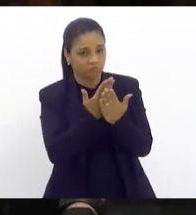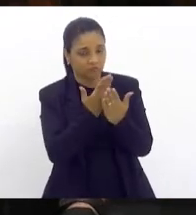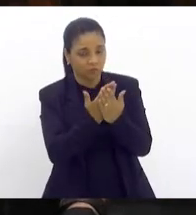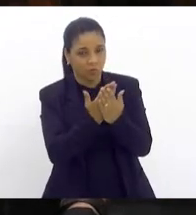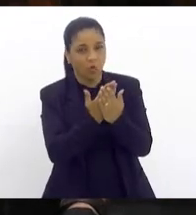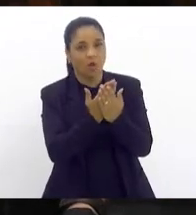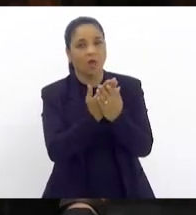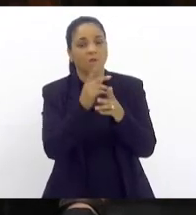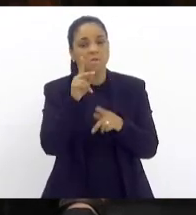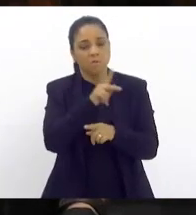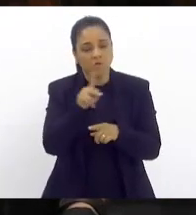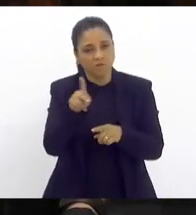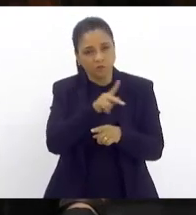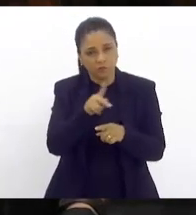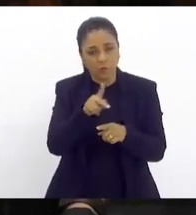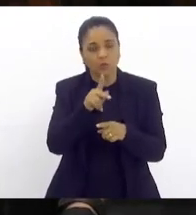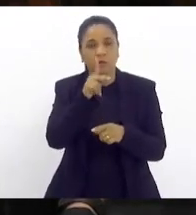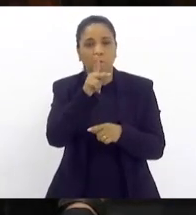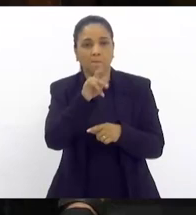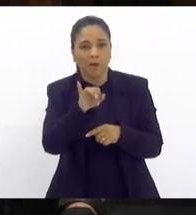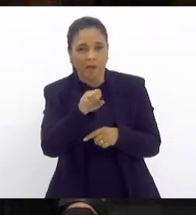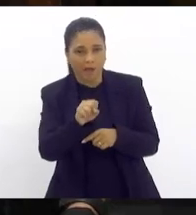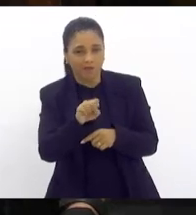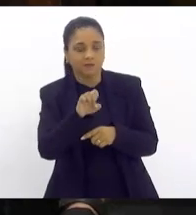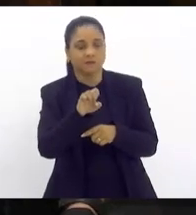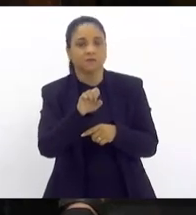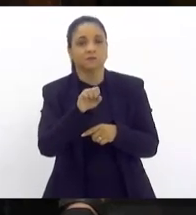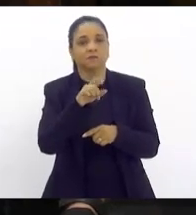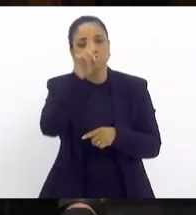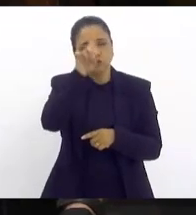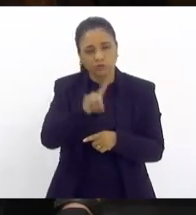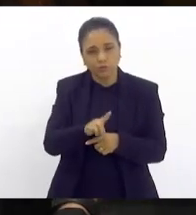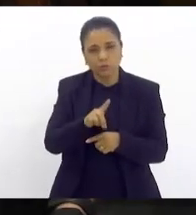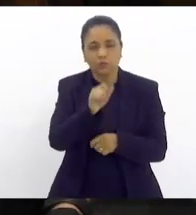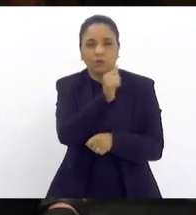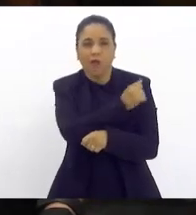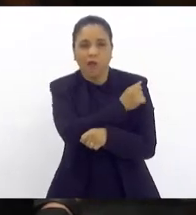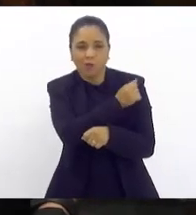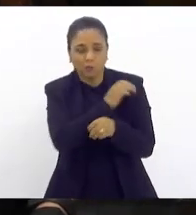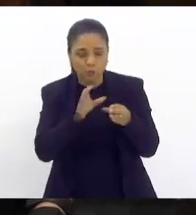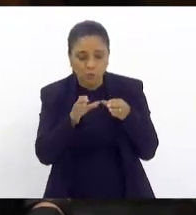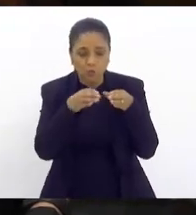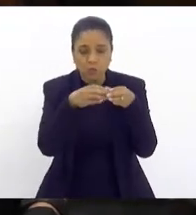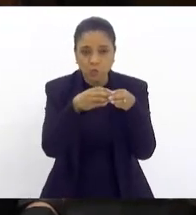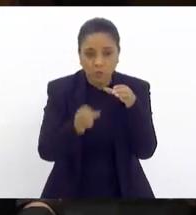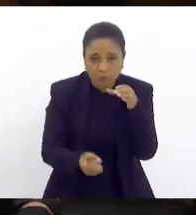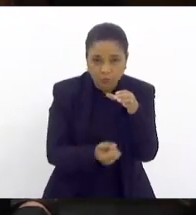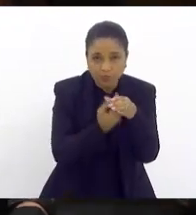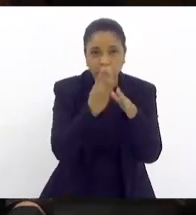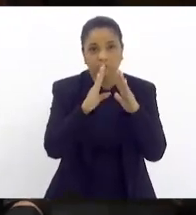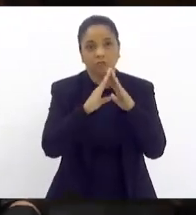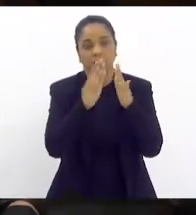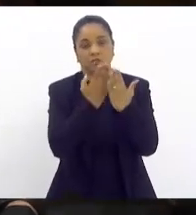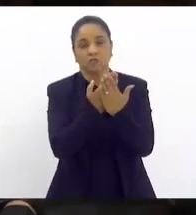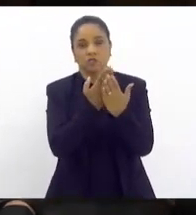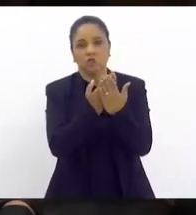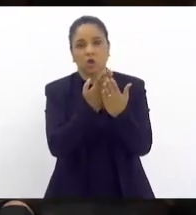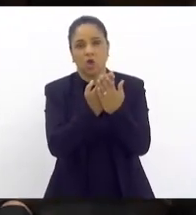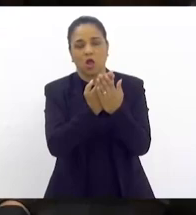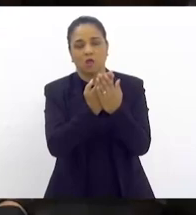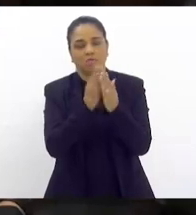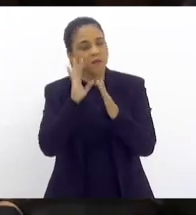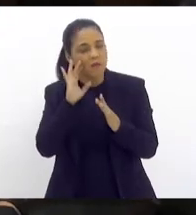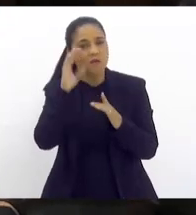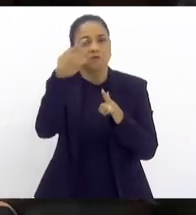professores pais alunos diretores para a gente começar a tentar solucionar o problema na raiz